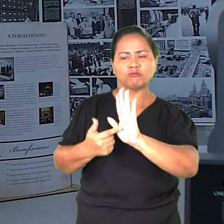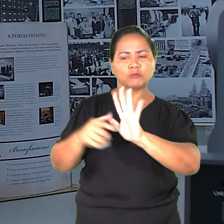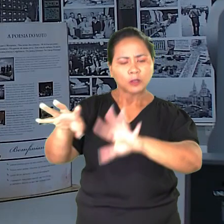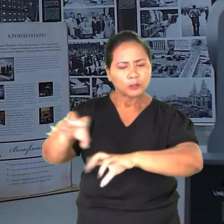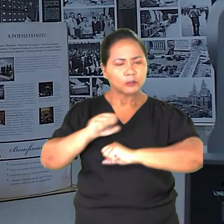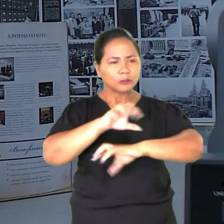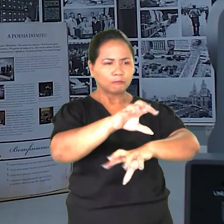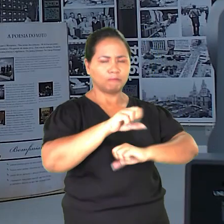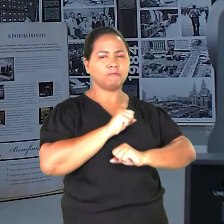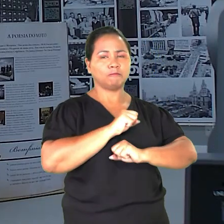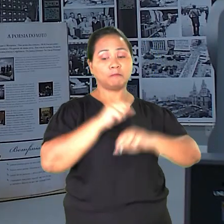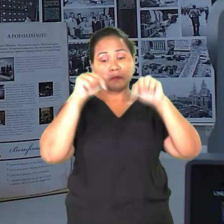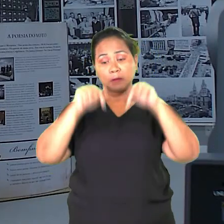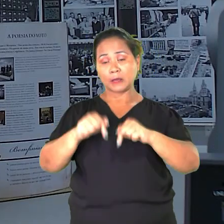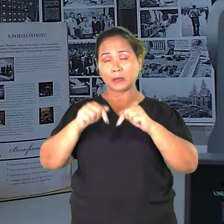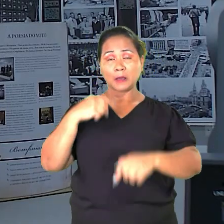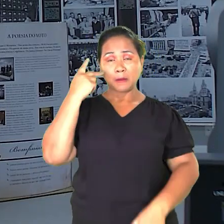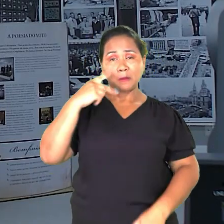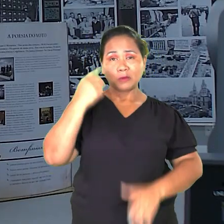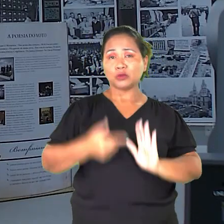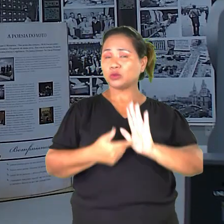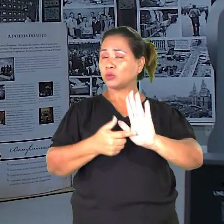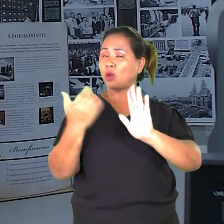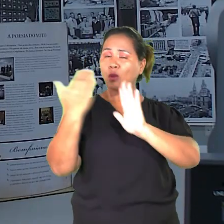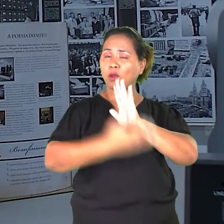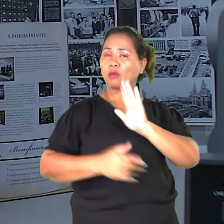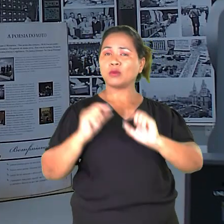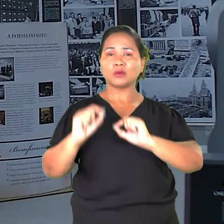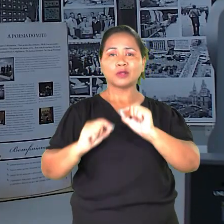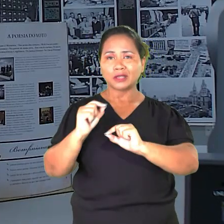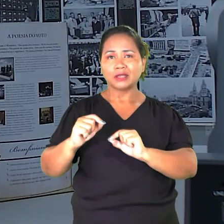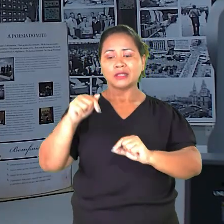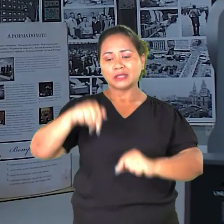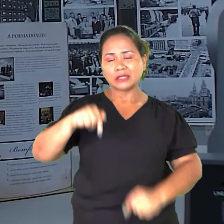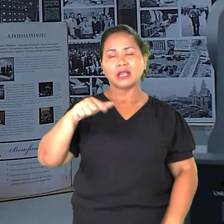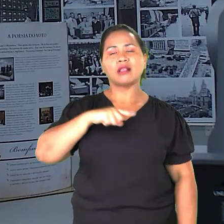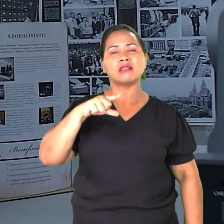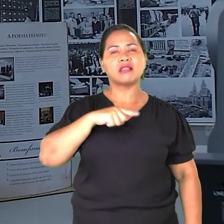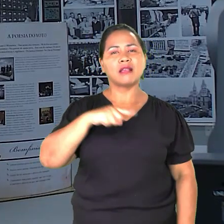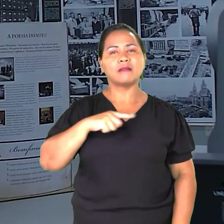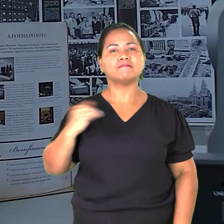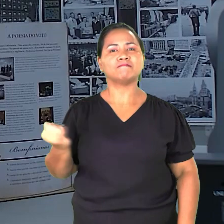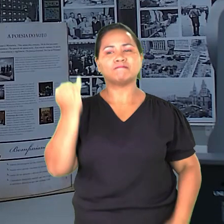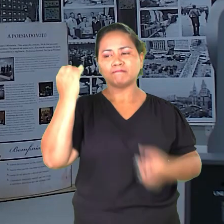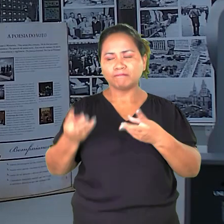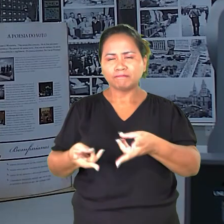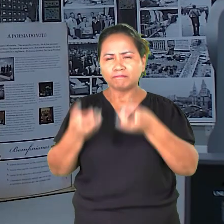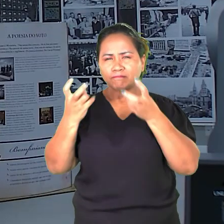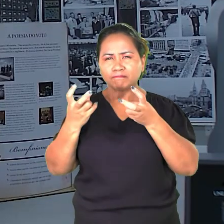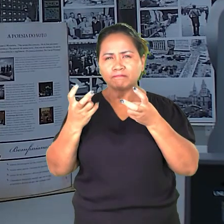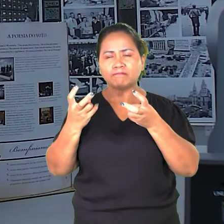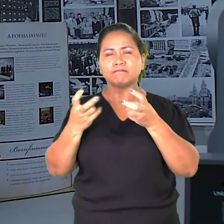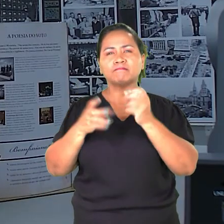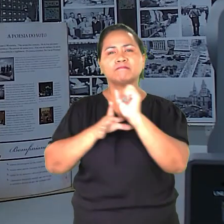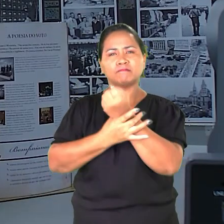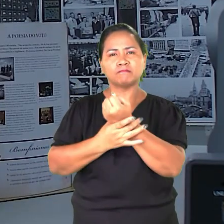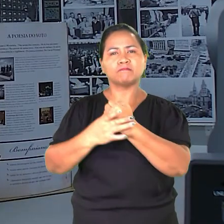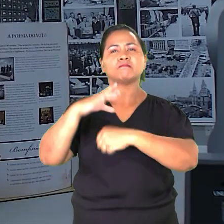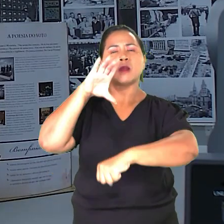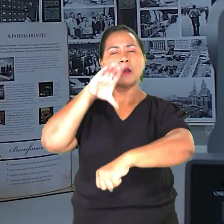que a gente demonstra o interesse do Tribunal Regional Eleitoral em preservar,